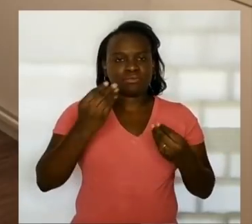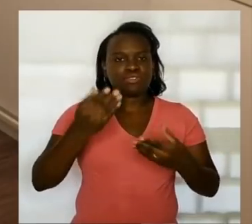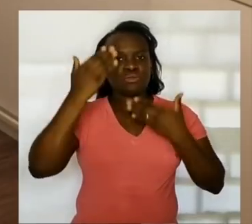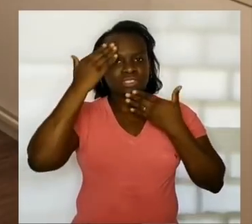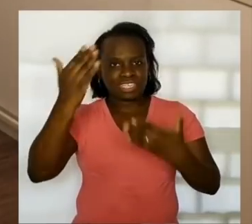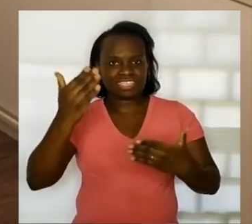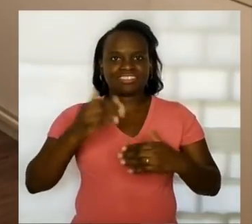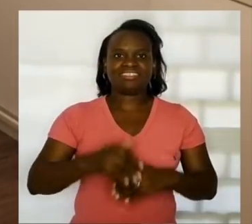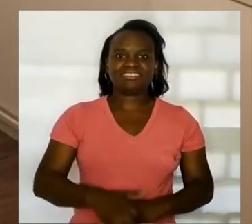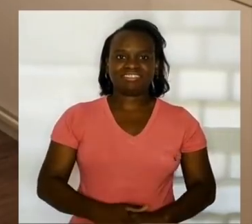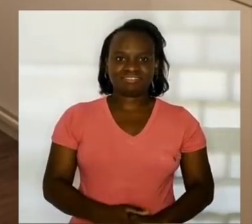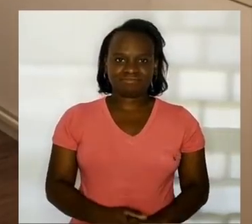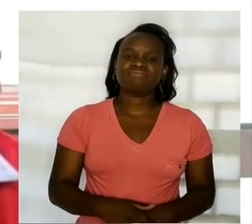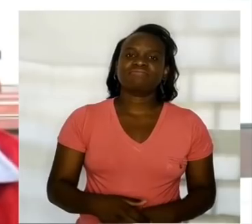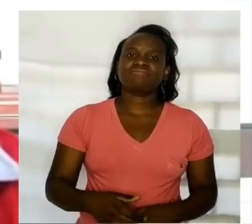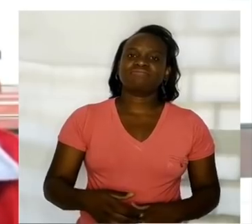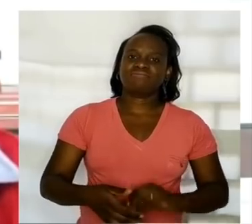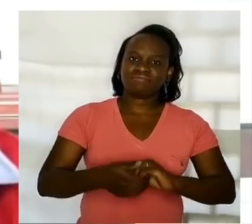organizadores. Muito obrigado.